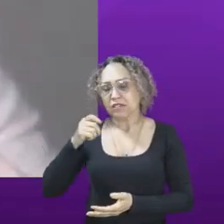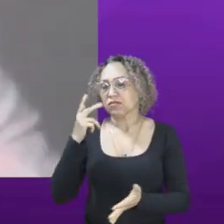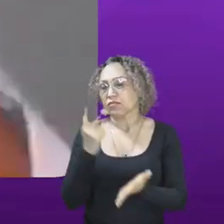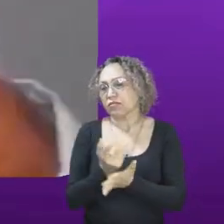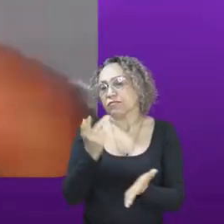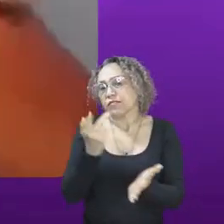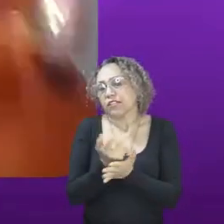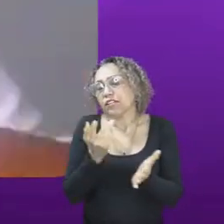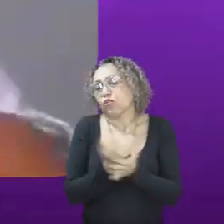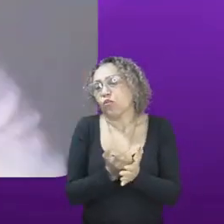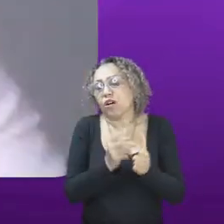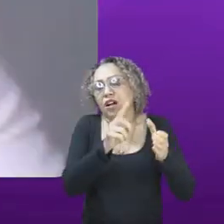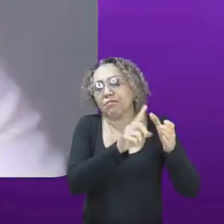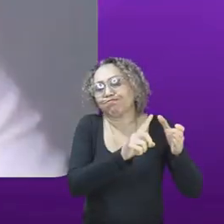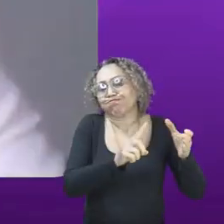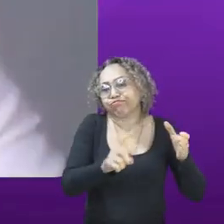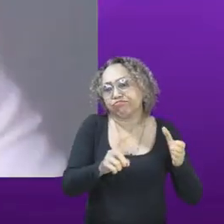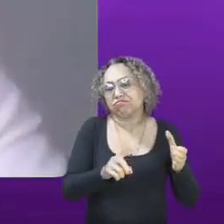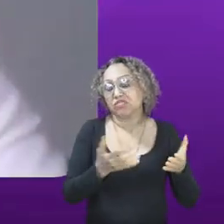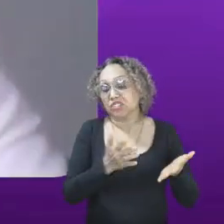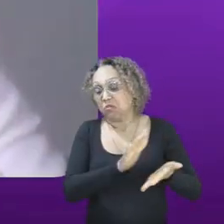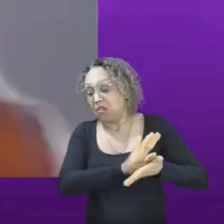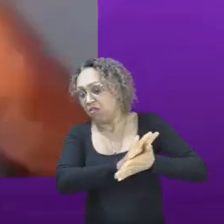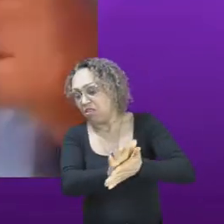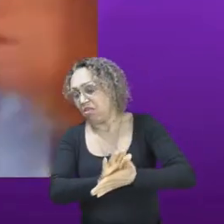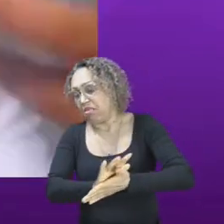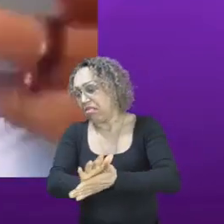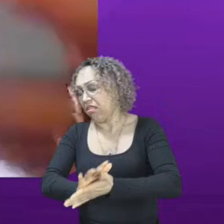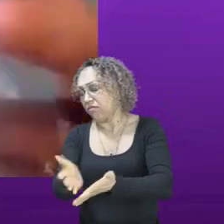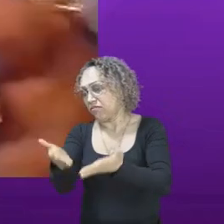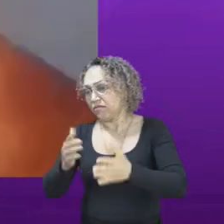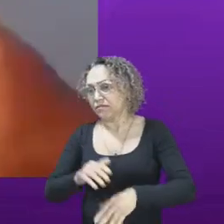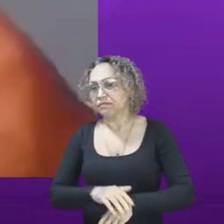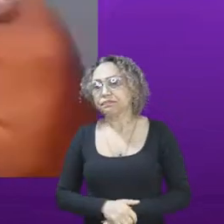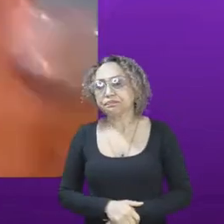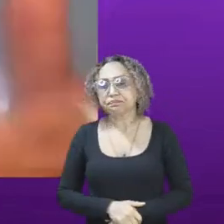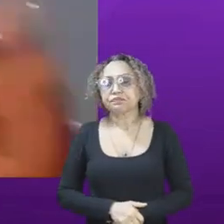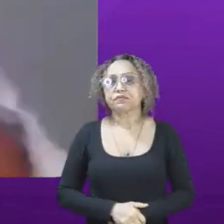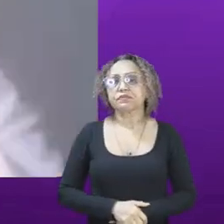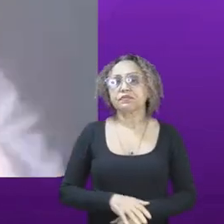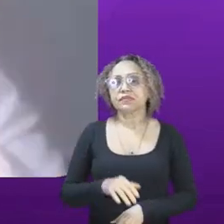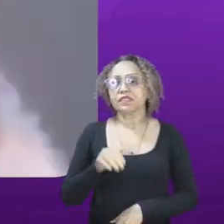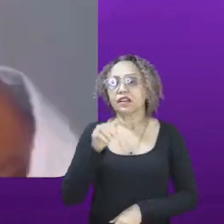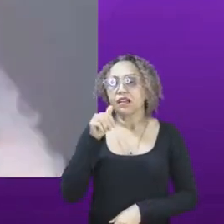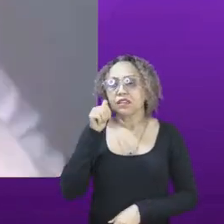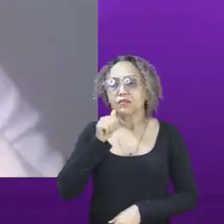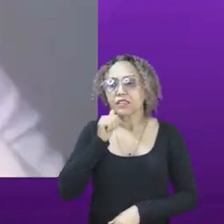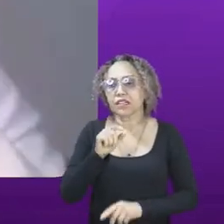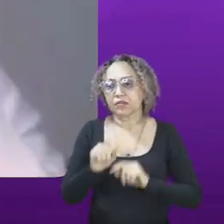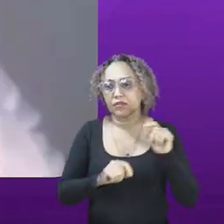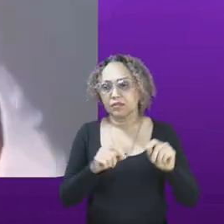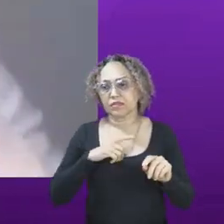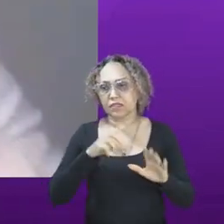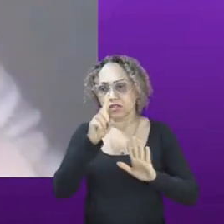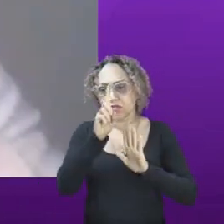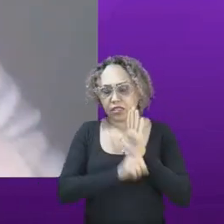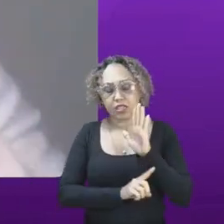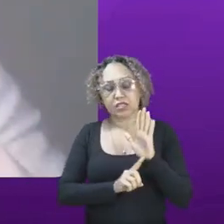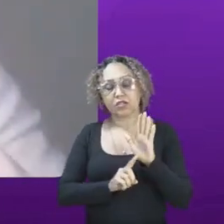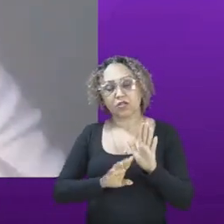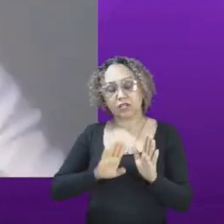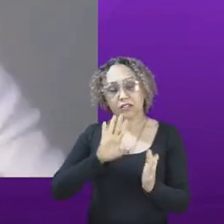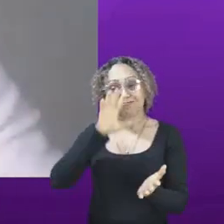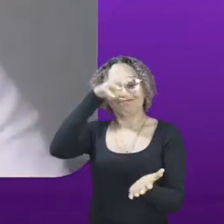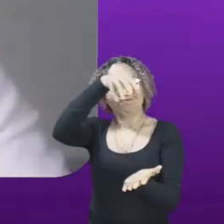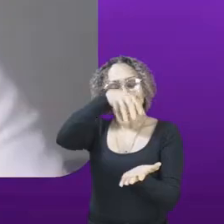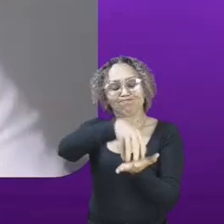estão trazendo a questão do direito, né, como dos seus direitos, né, de se colocarem no centro da cena, é a gente ter a